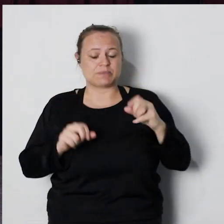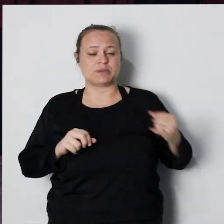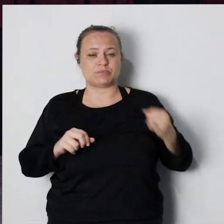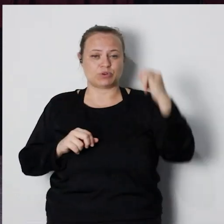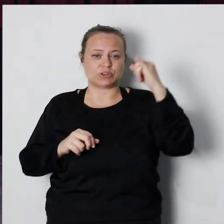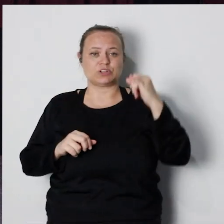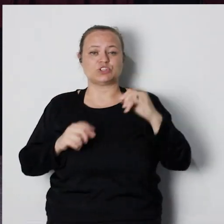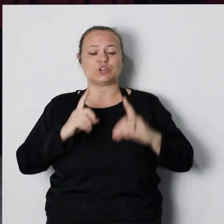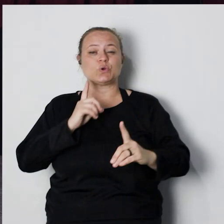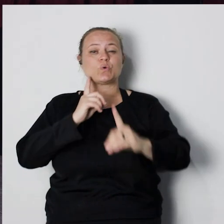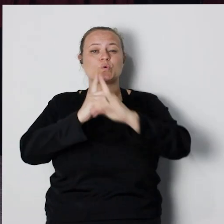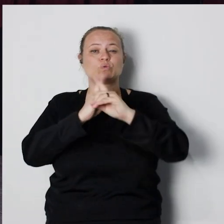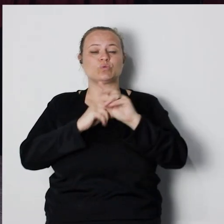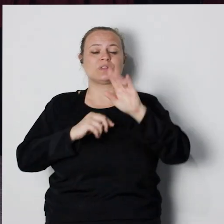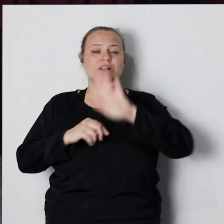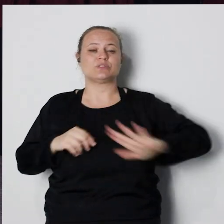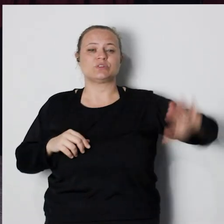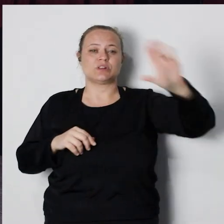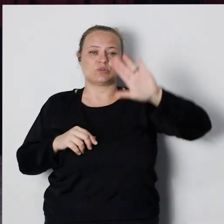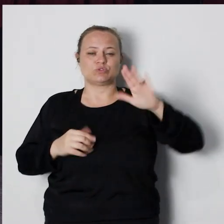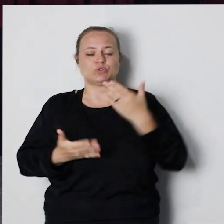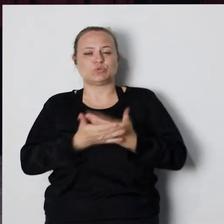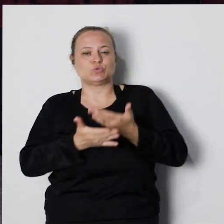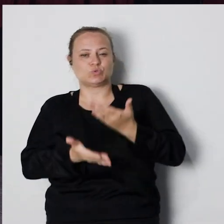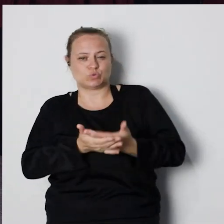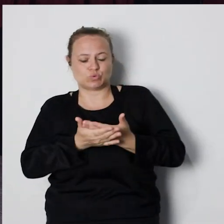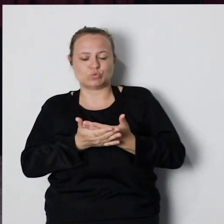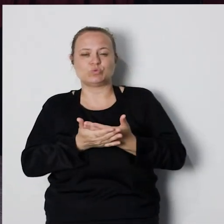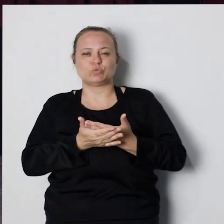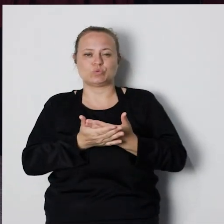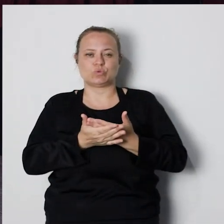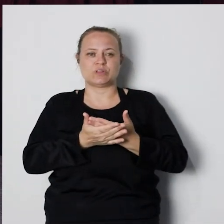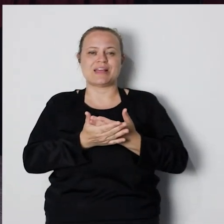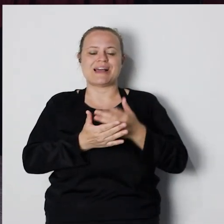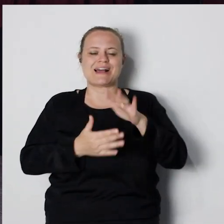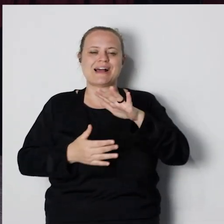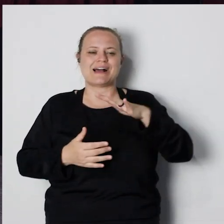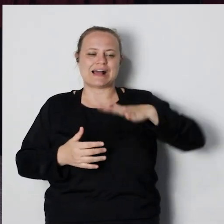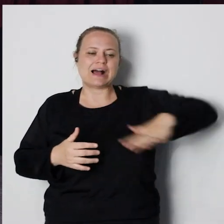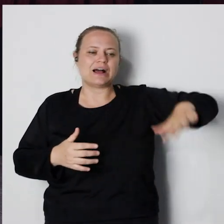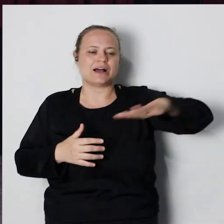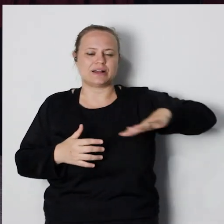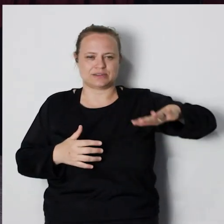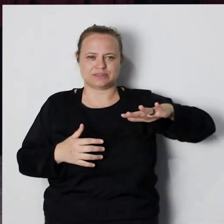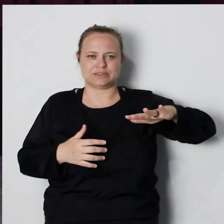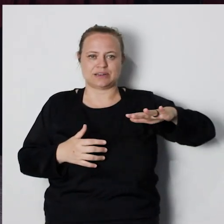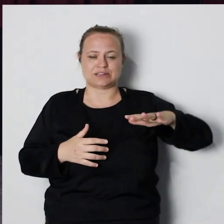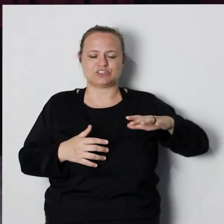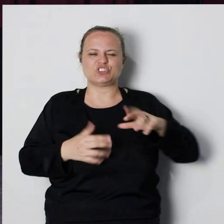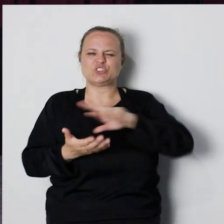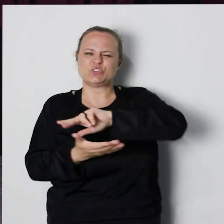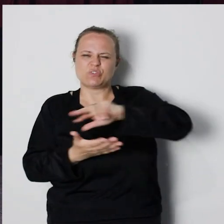de ir, um outro assunto que é importante, o ENECULT, que é o Encontro Nacional de Estudos